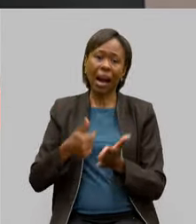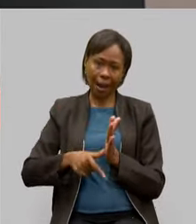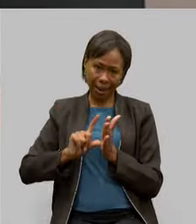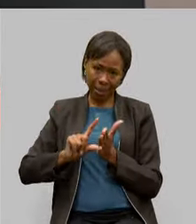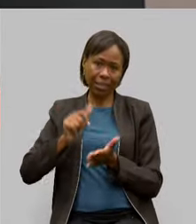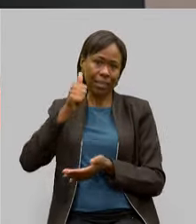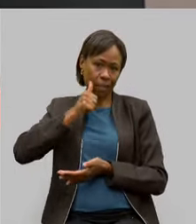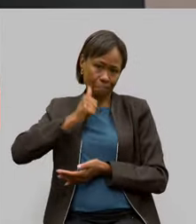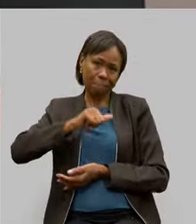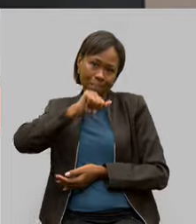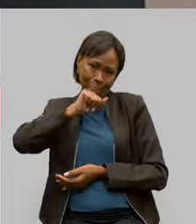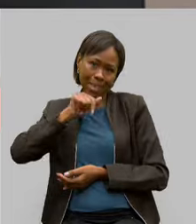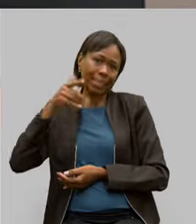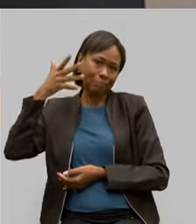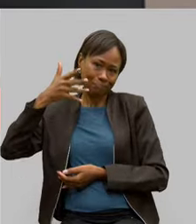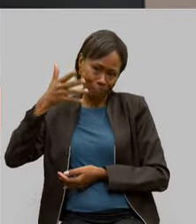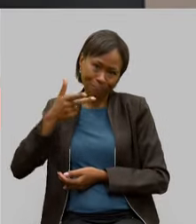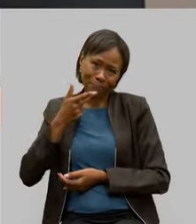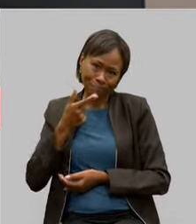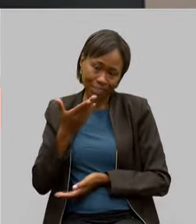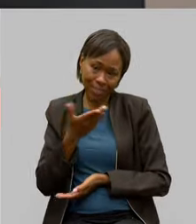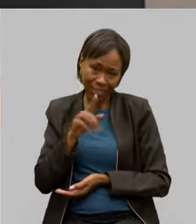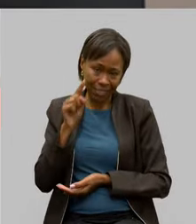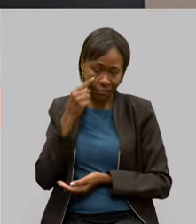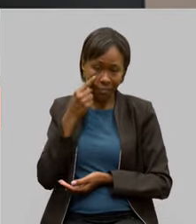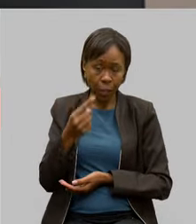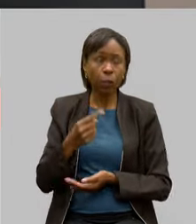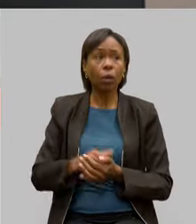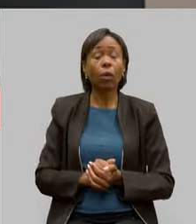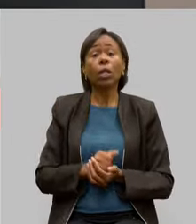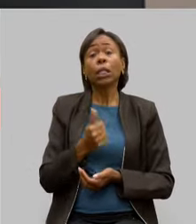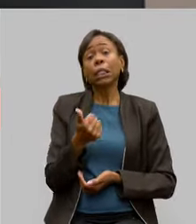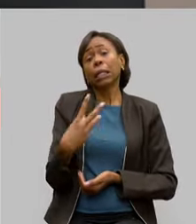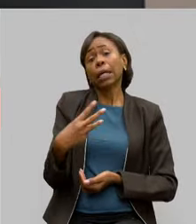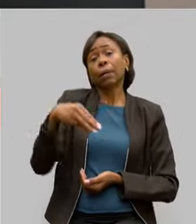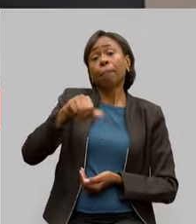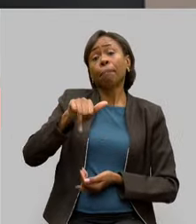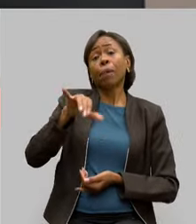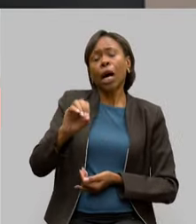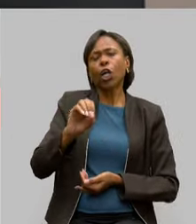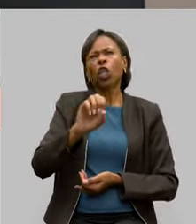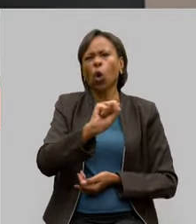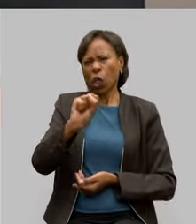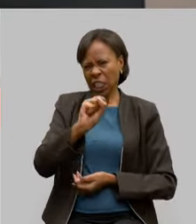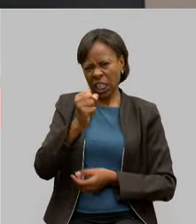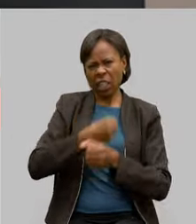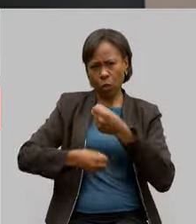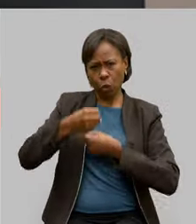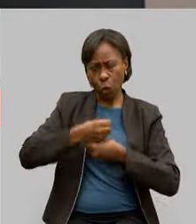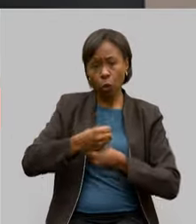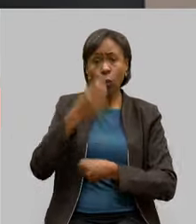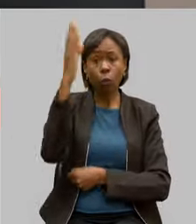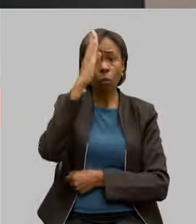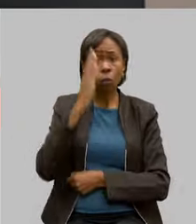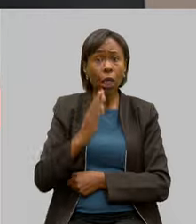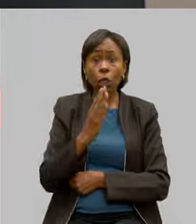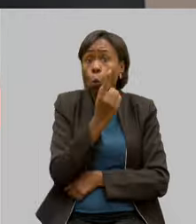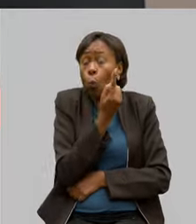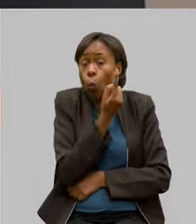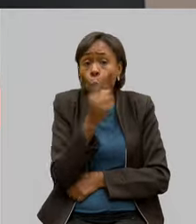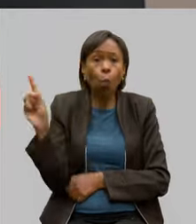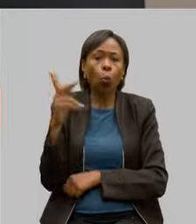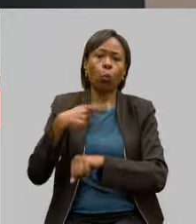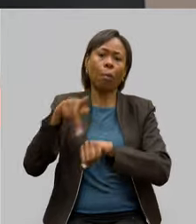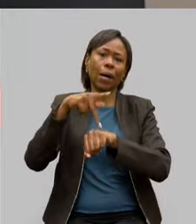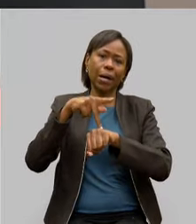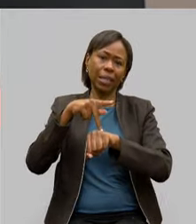lendário então a gente sabe todo mundo sabe que no dia 13 de Maio de 188 8 por exemplo o Brasil foi o último país